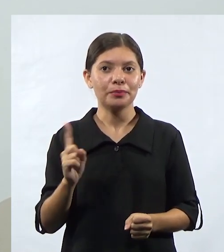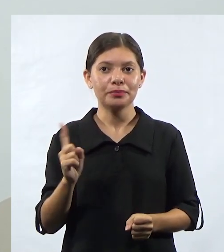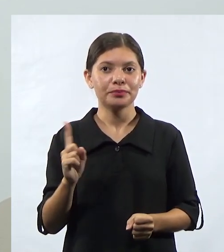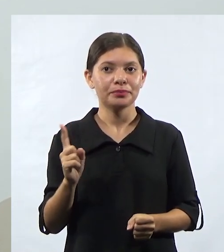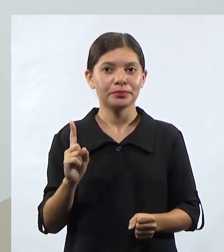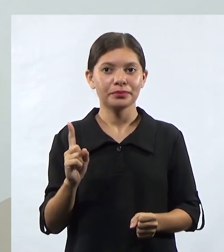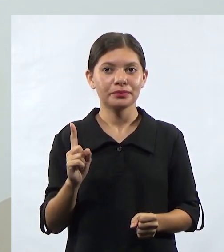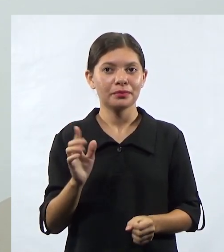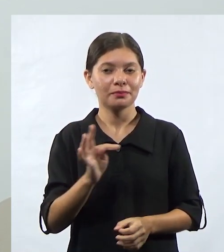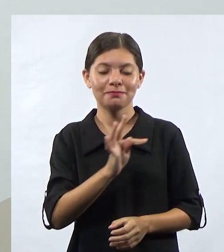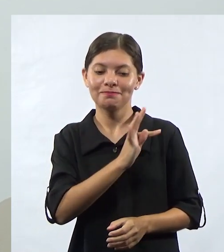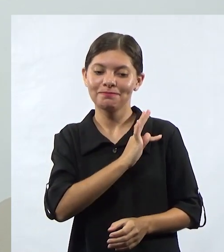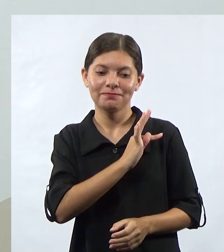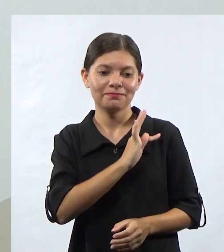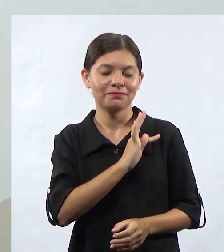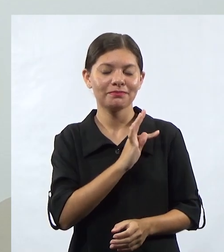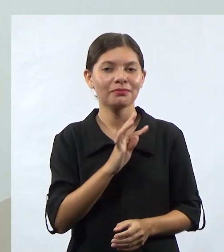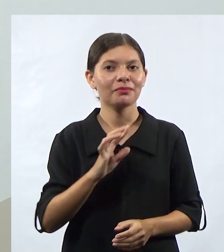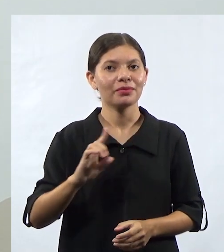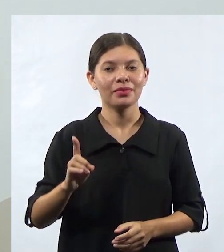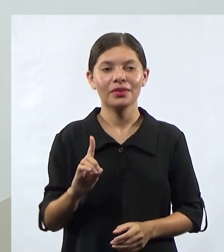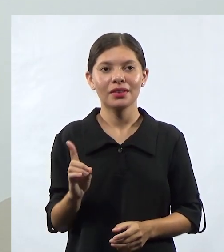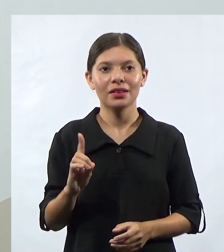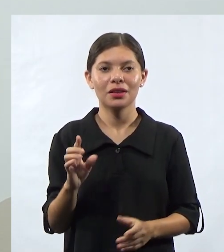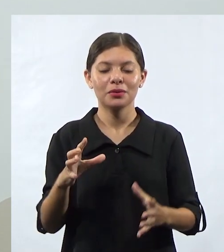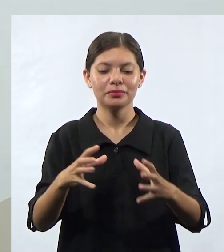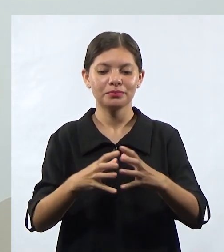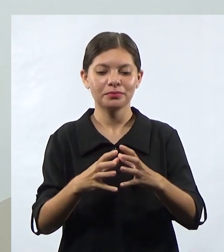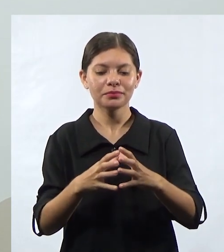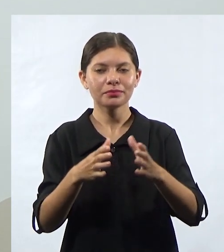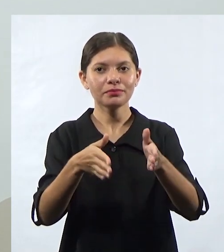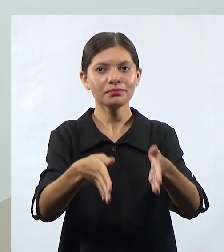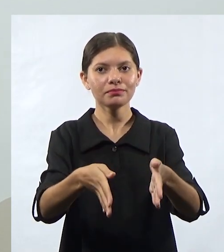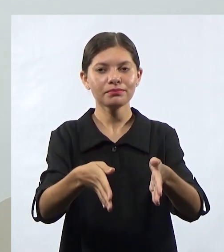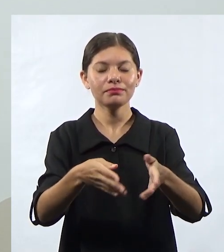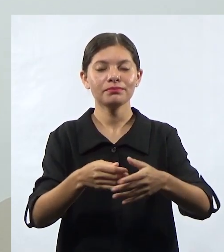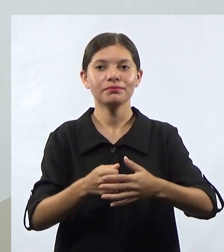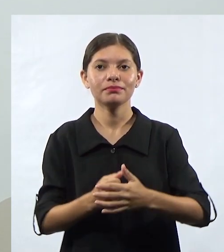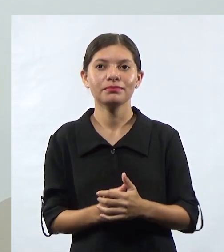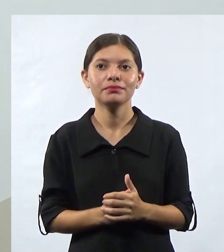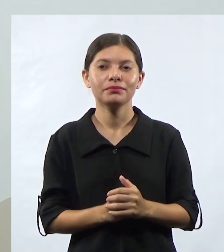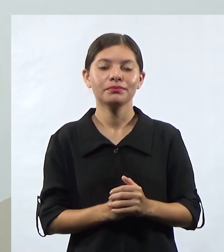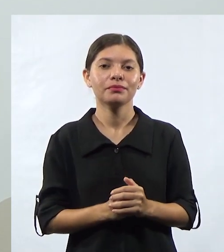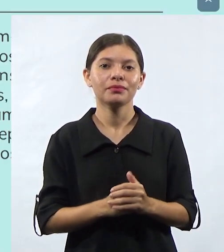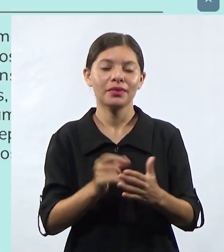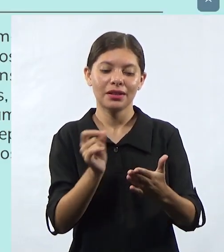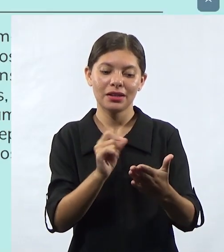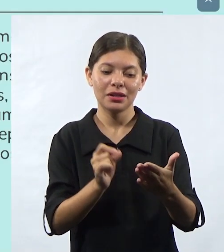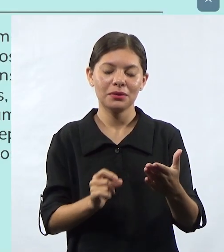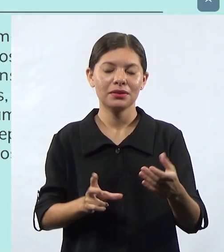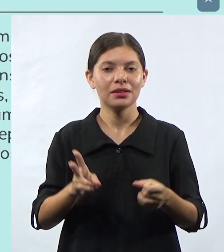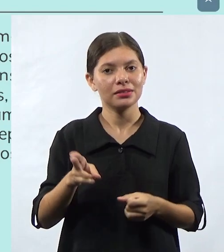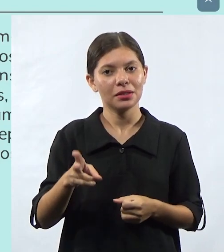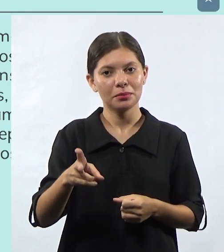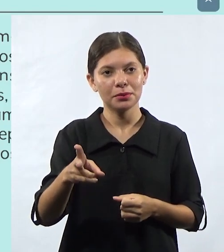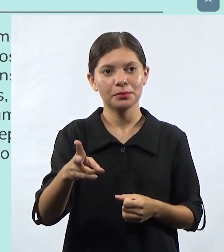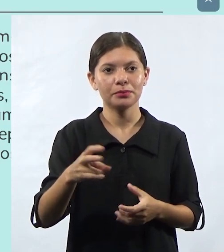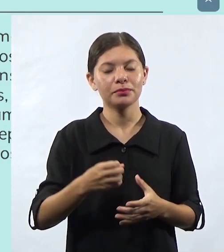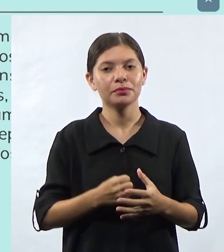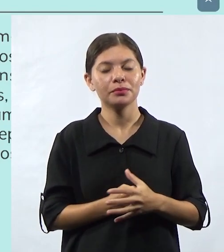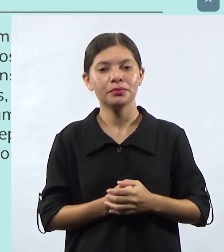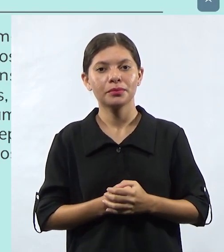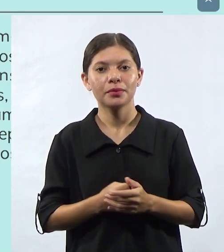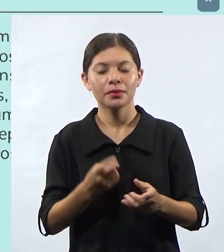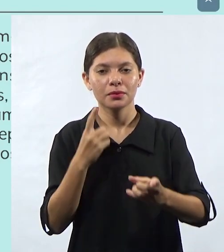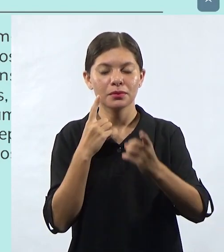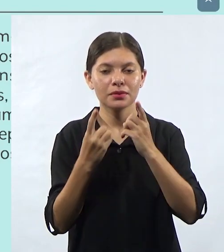é técnica do grupo focal confiar na memória. Além disso, os dados que vocês coletarem,